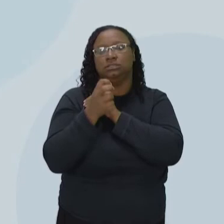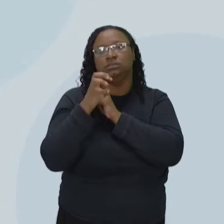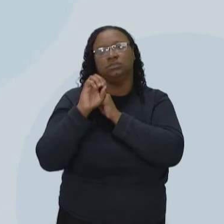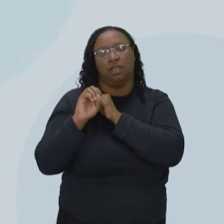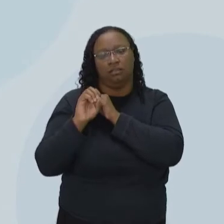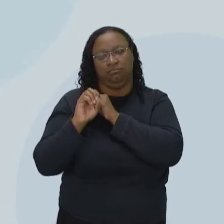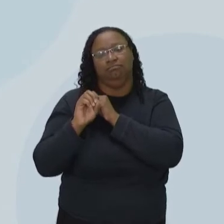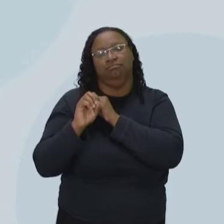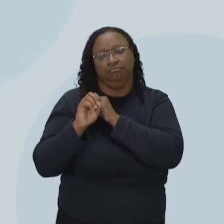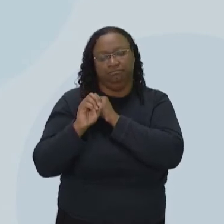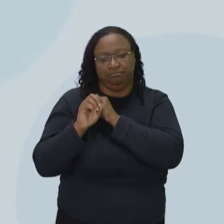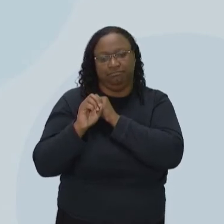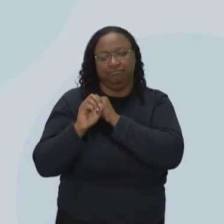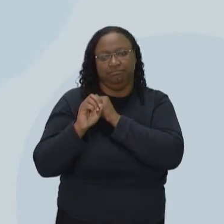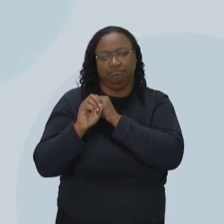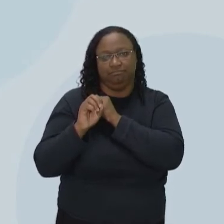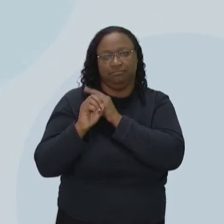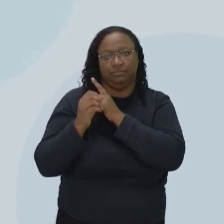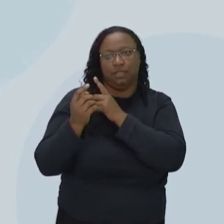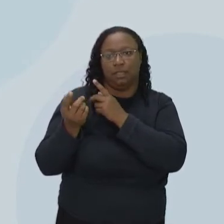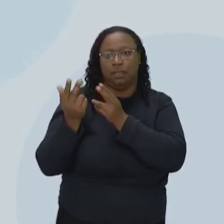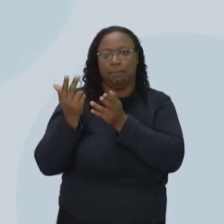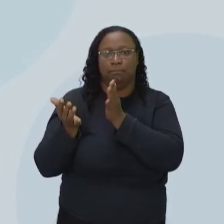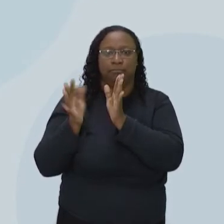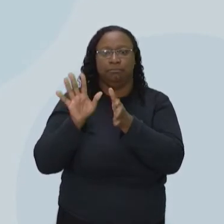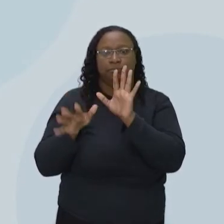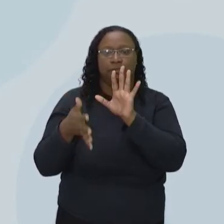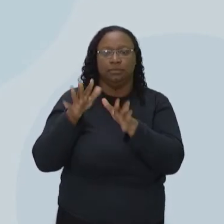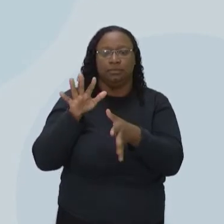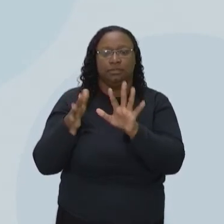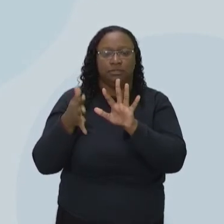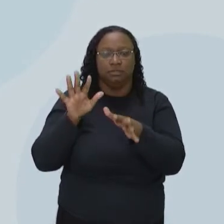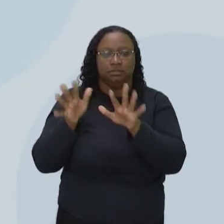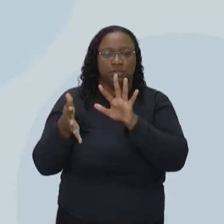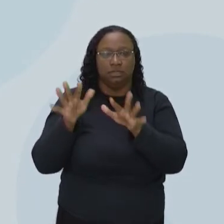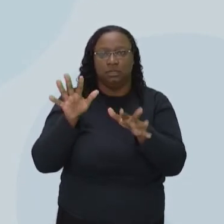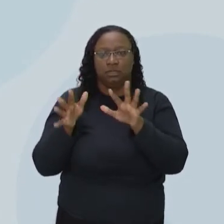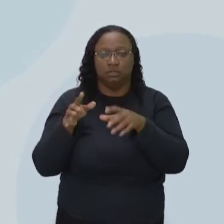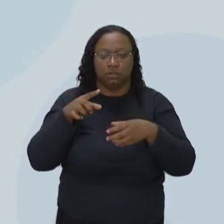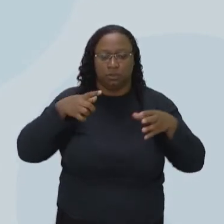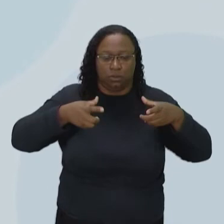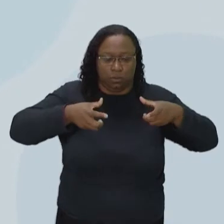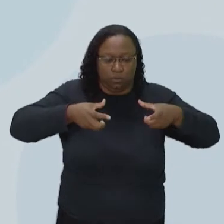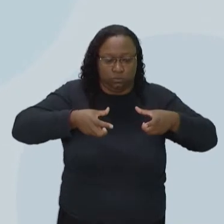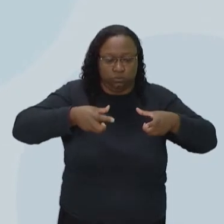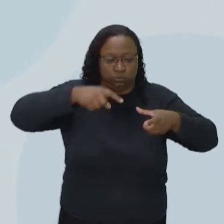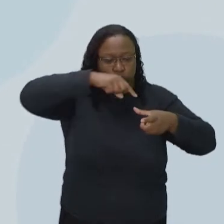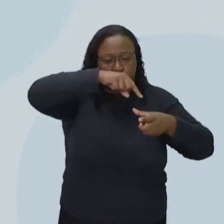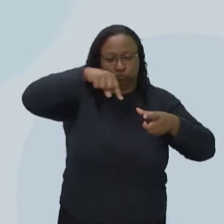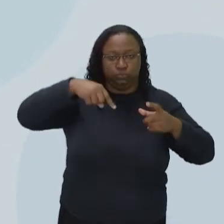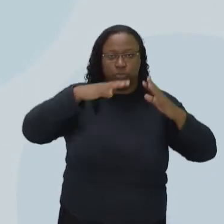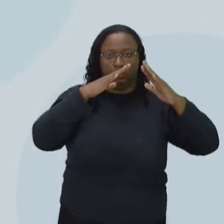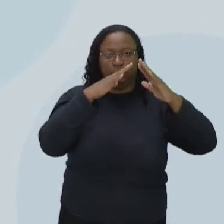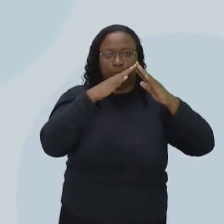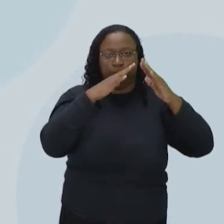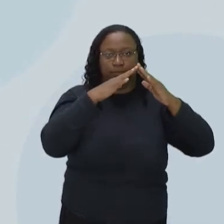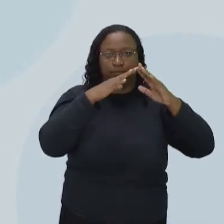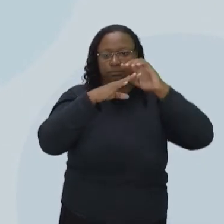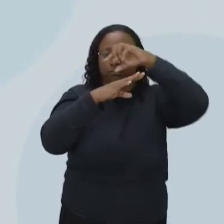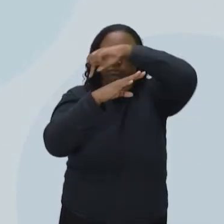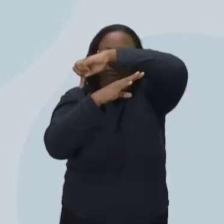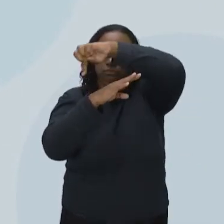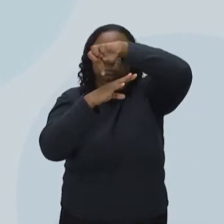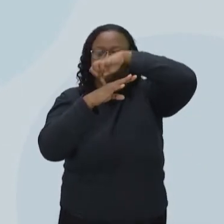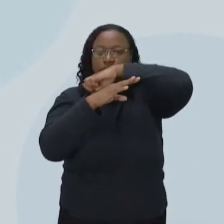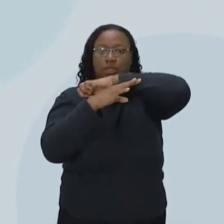está parecendo, na média aí, está parecendo que um furo no meu telhado parece que dá mais iluminação